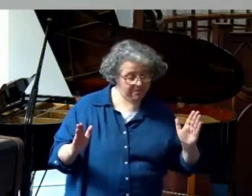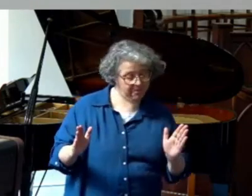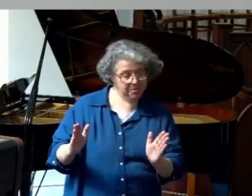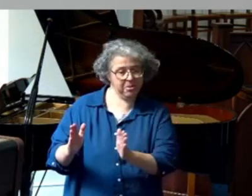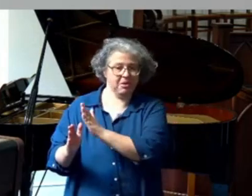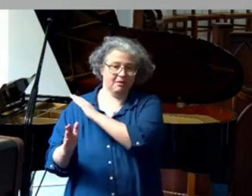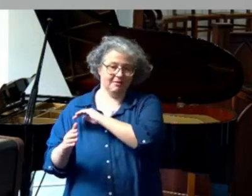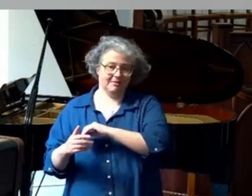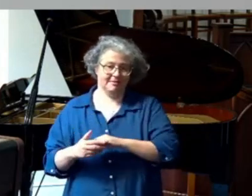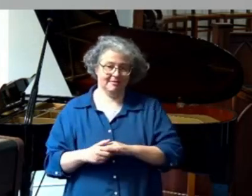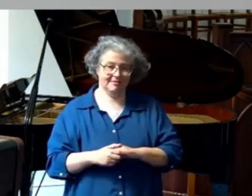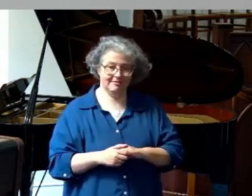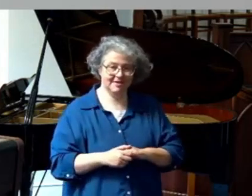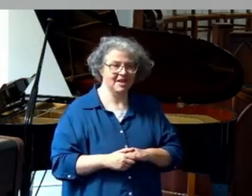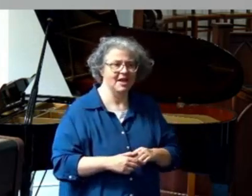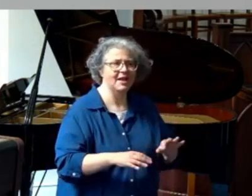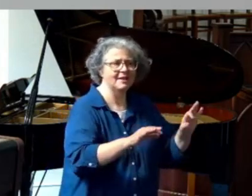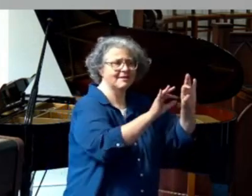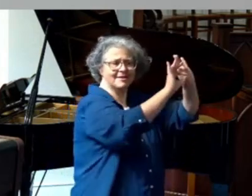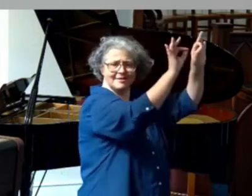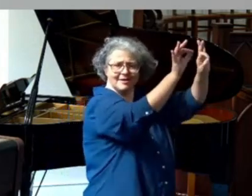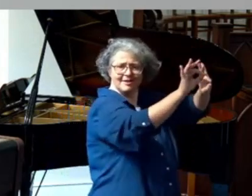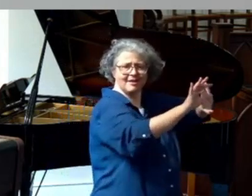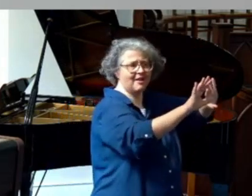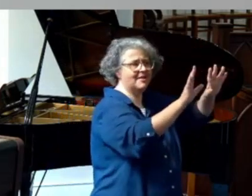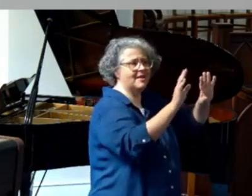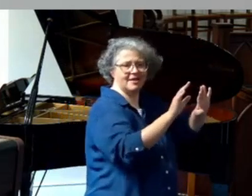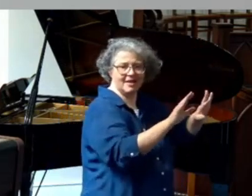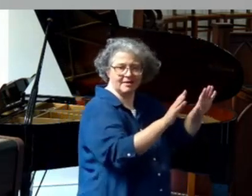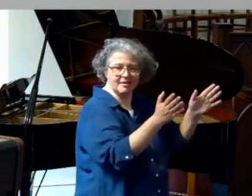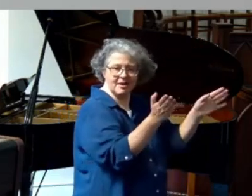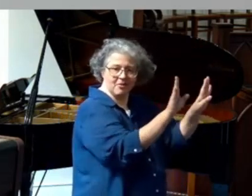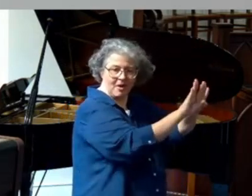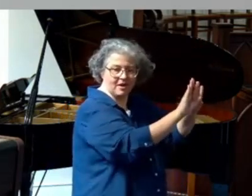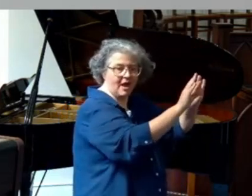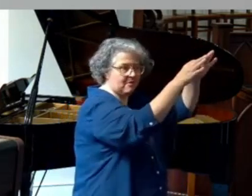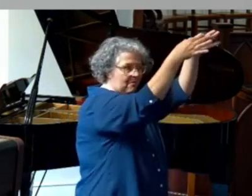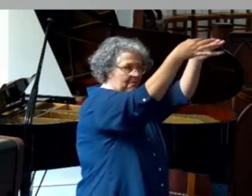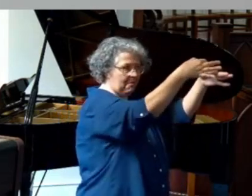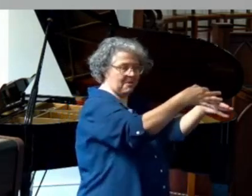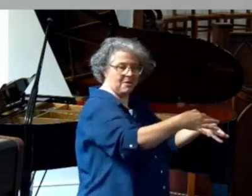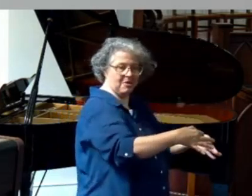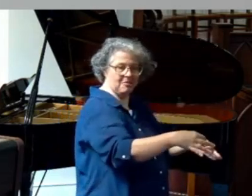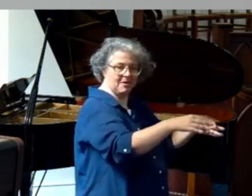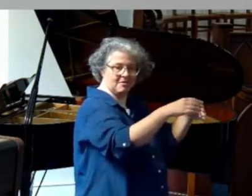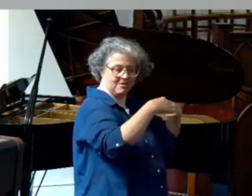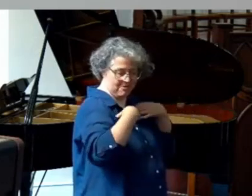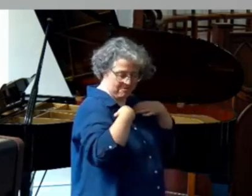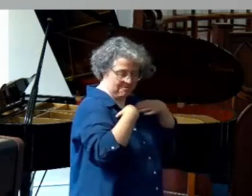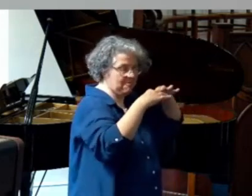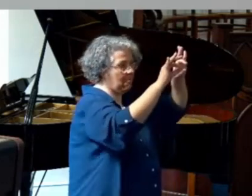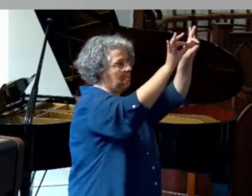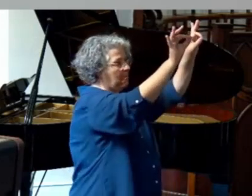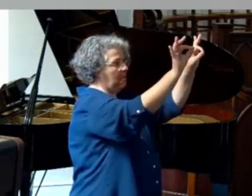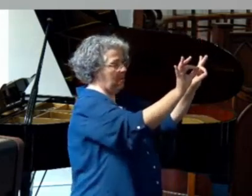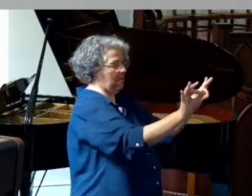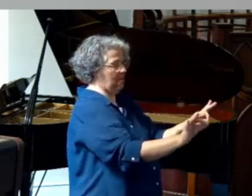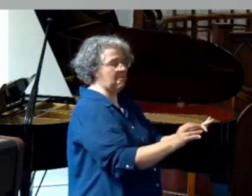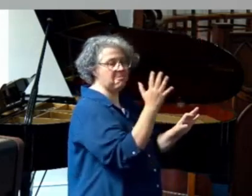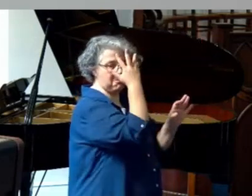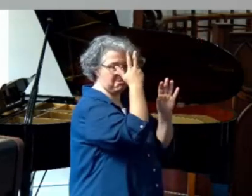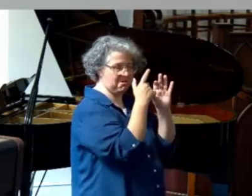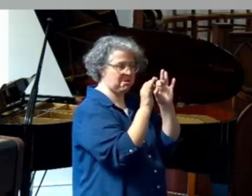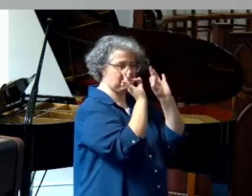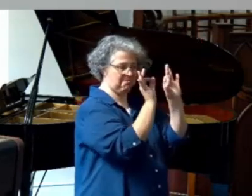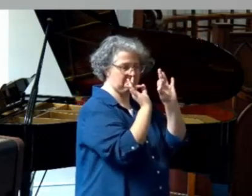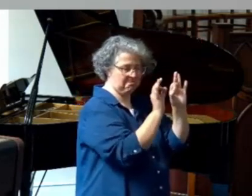Porque ele está lá, guardadinho, brilhoso, suas listras douradas. Até para um terno o tempo